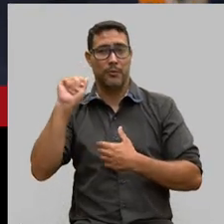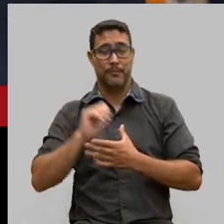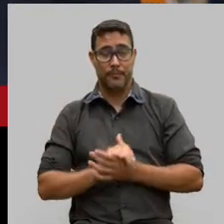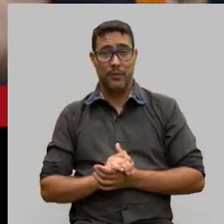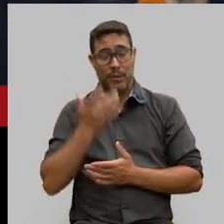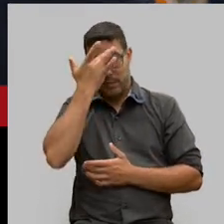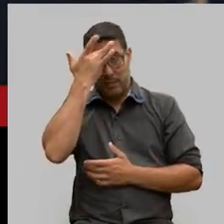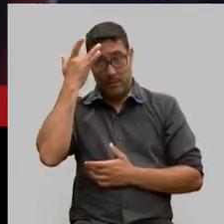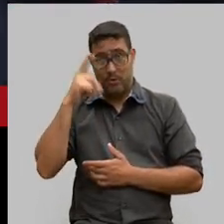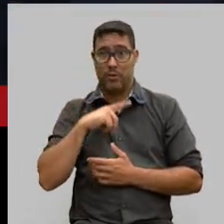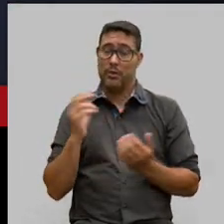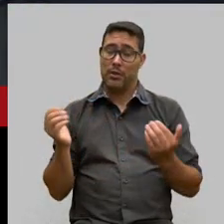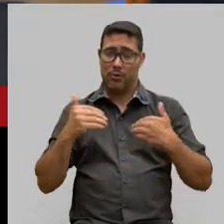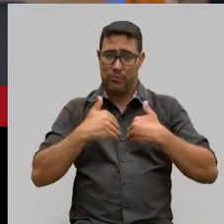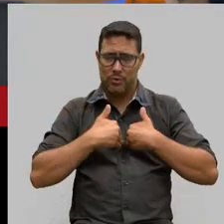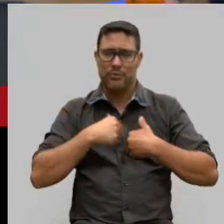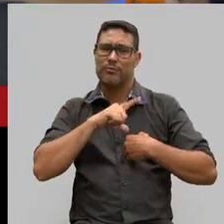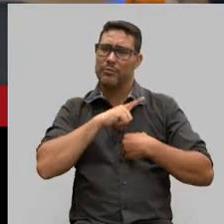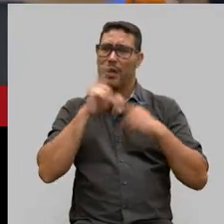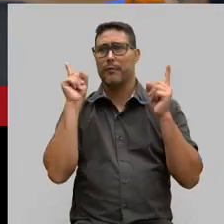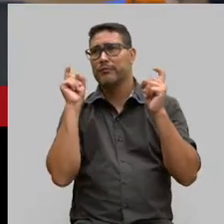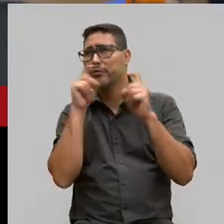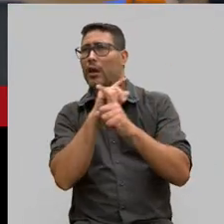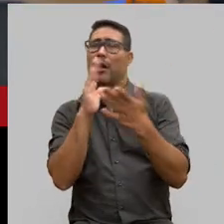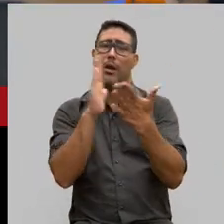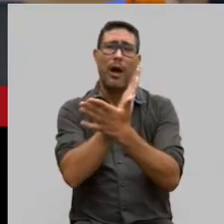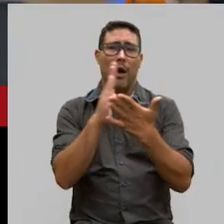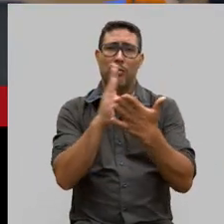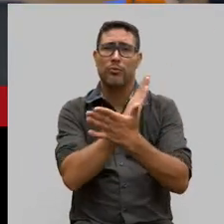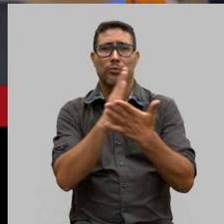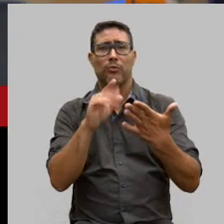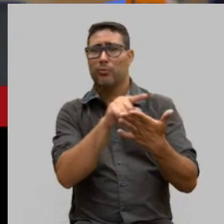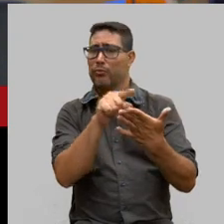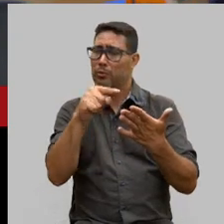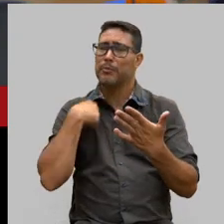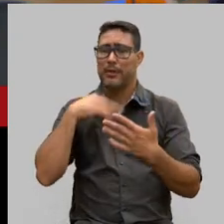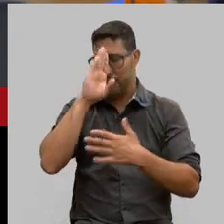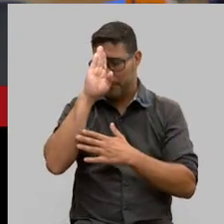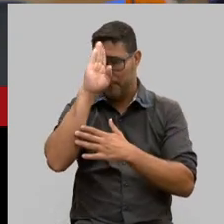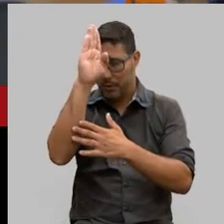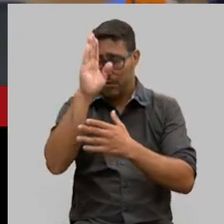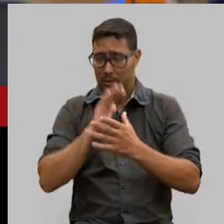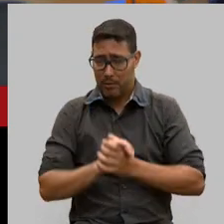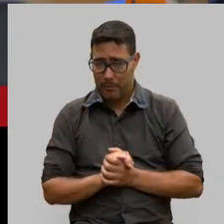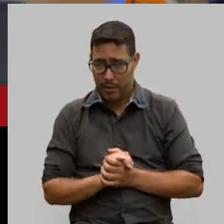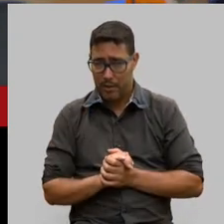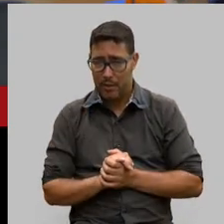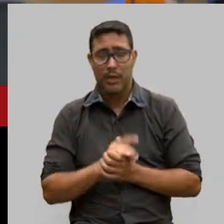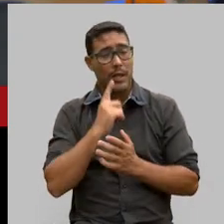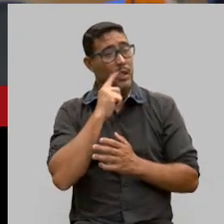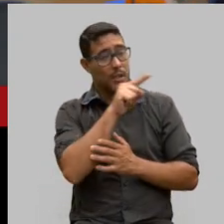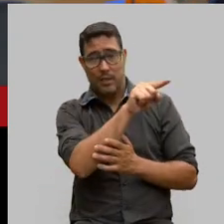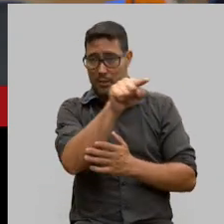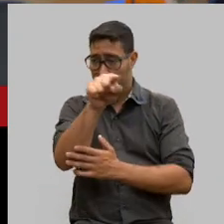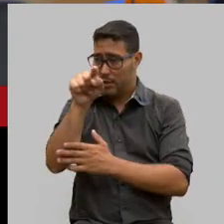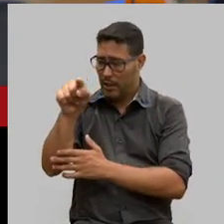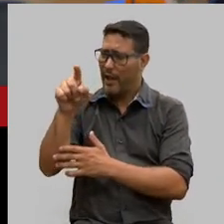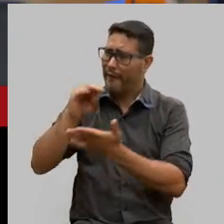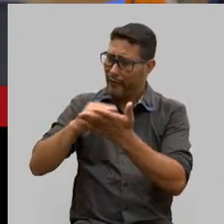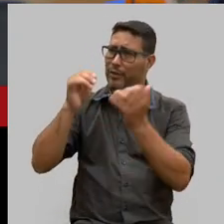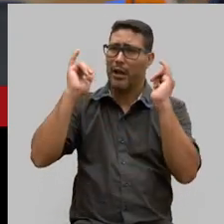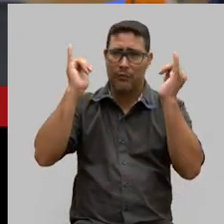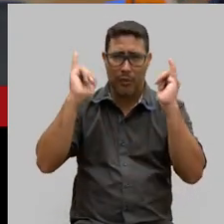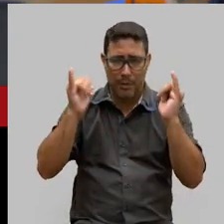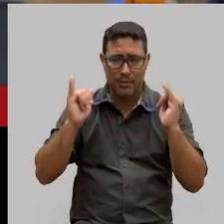autismo enfrentam dificuldades em seu dia a dia principalmente em razão da falta de informações sobre o